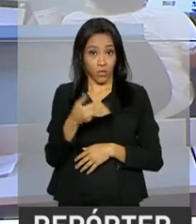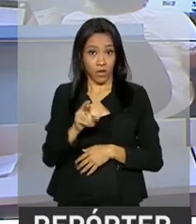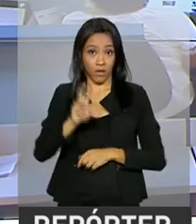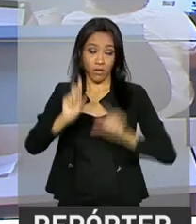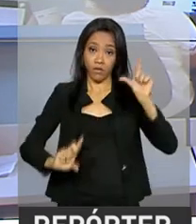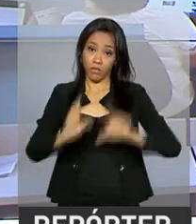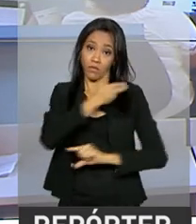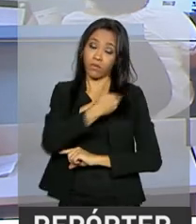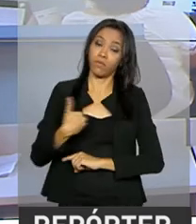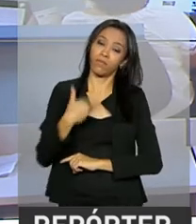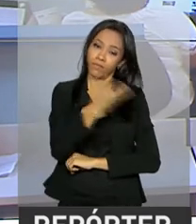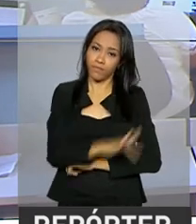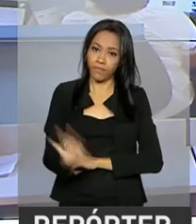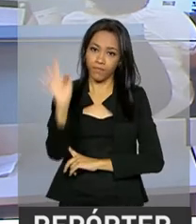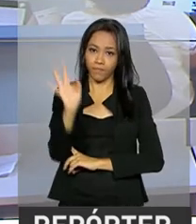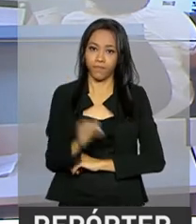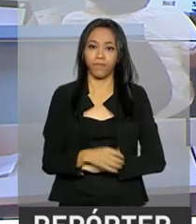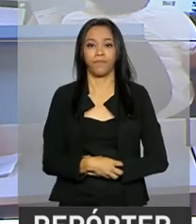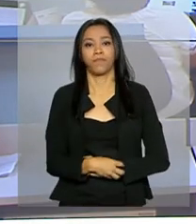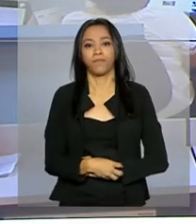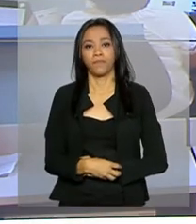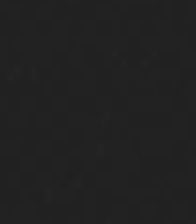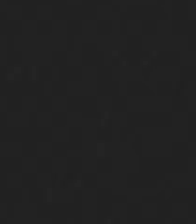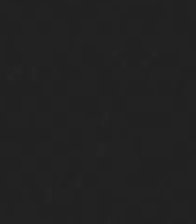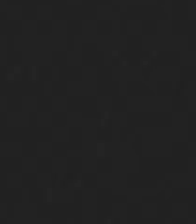nbr a tv do governo federal